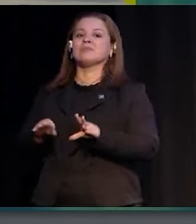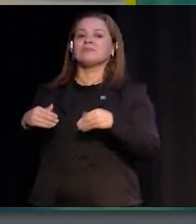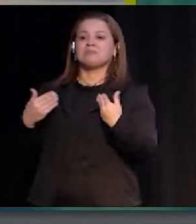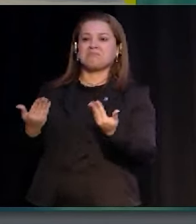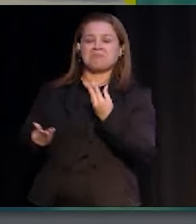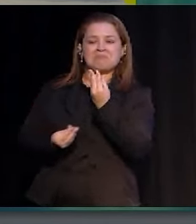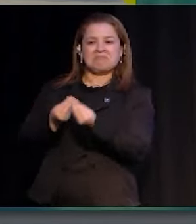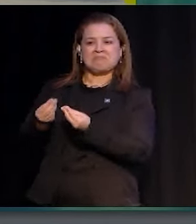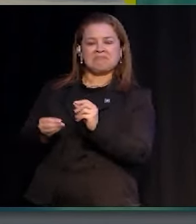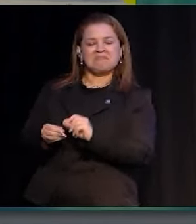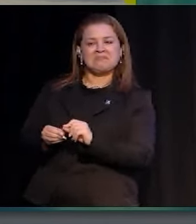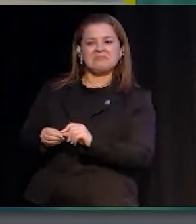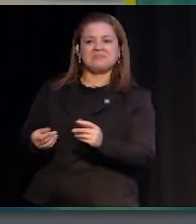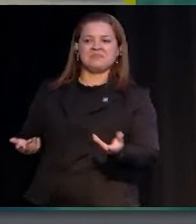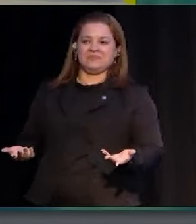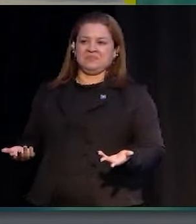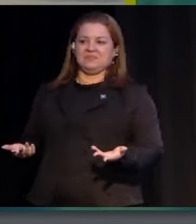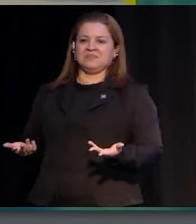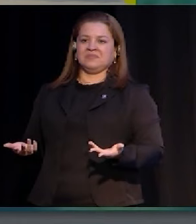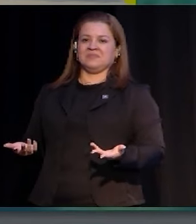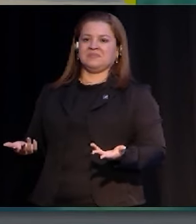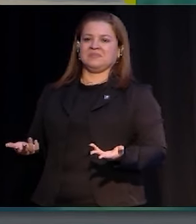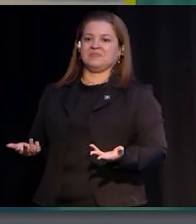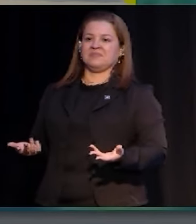Então, como nós vamos fazer isso?